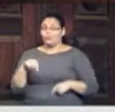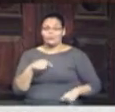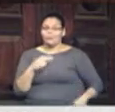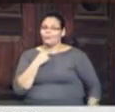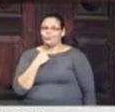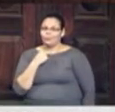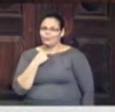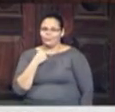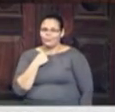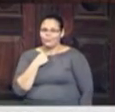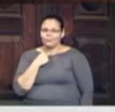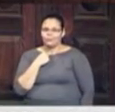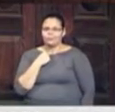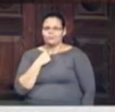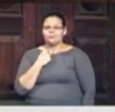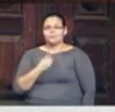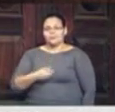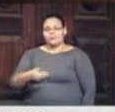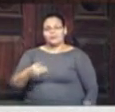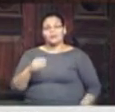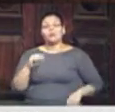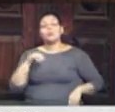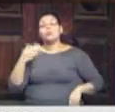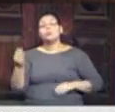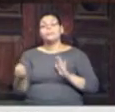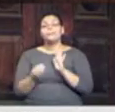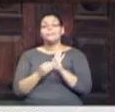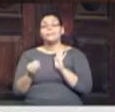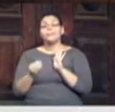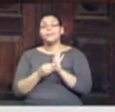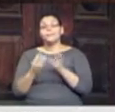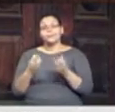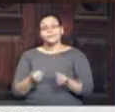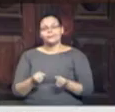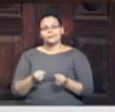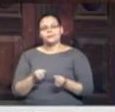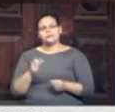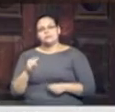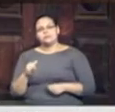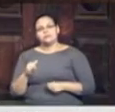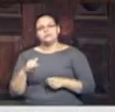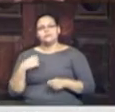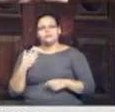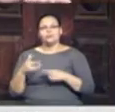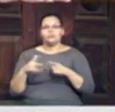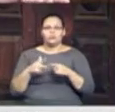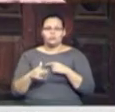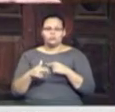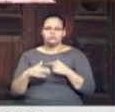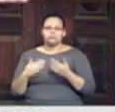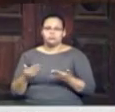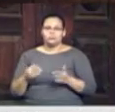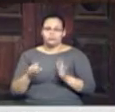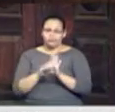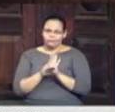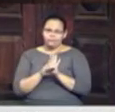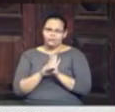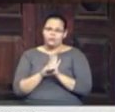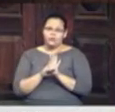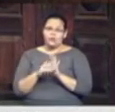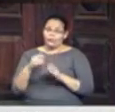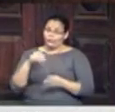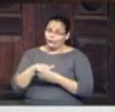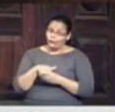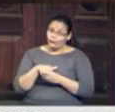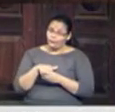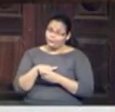podemos prever que emendas serão acatadas e se cortarão os vícios de inconstitucionalidade. A gente